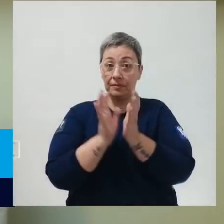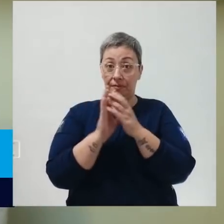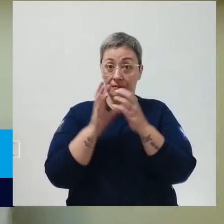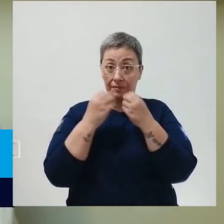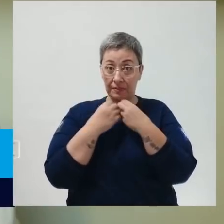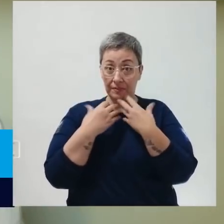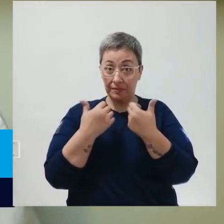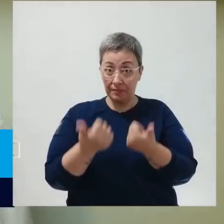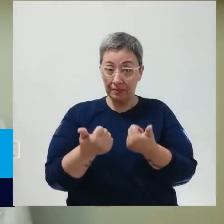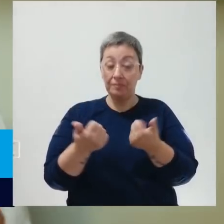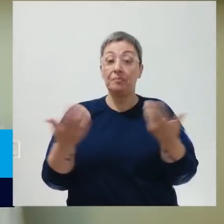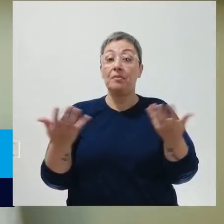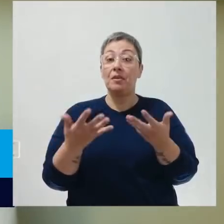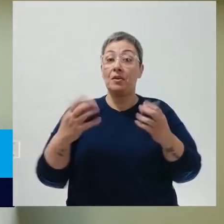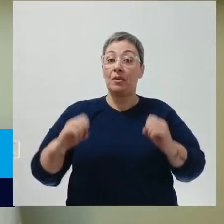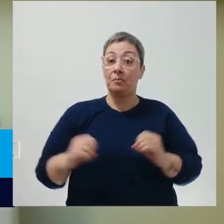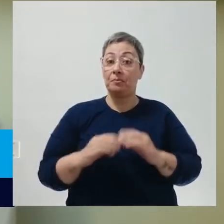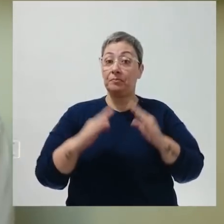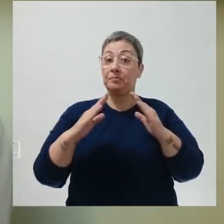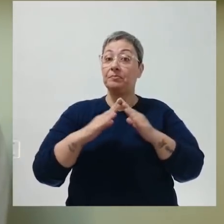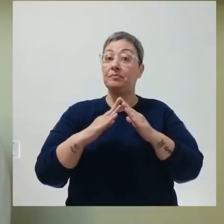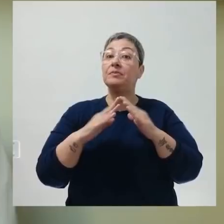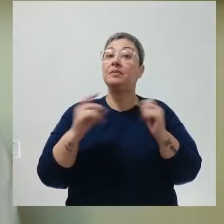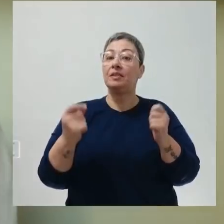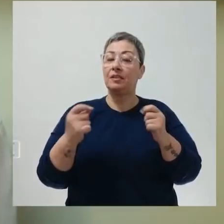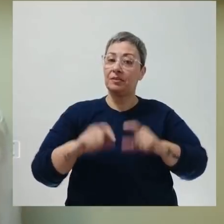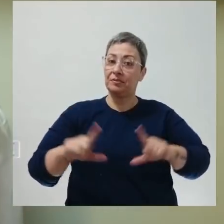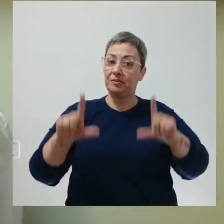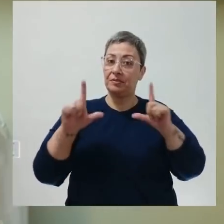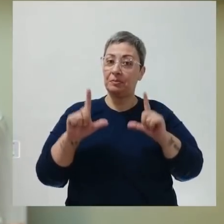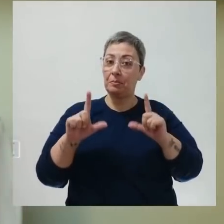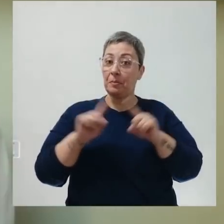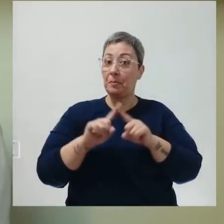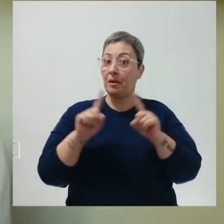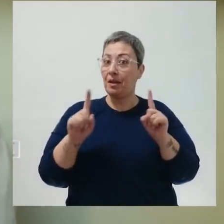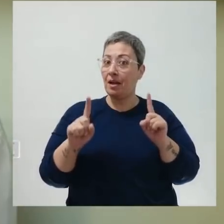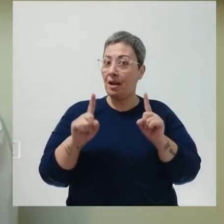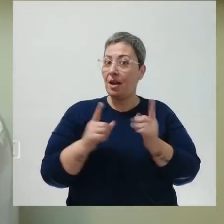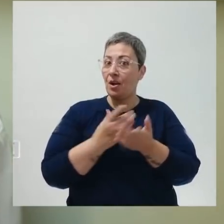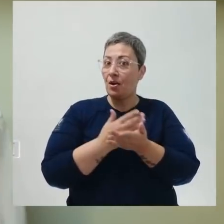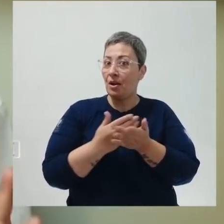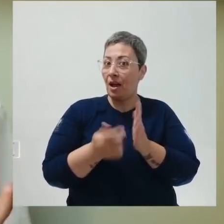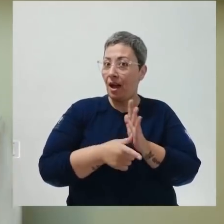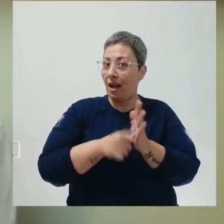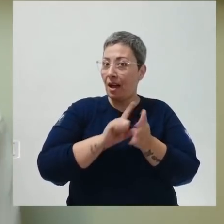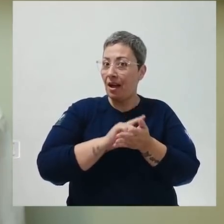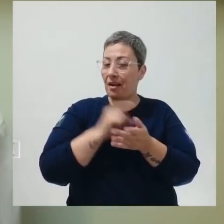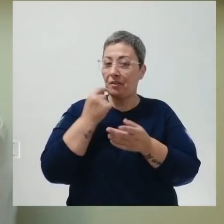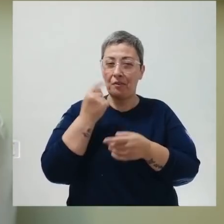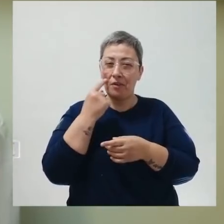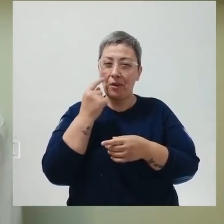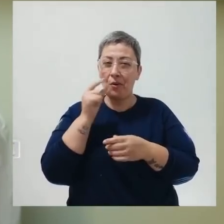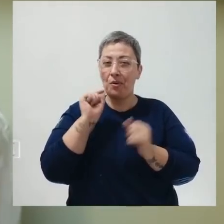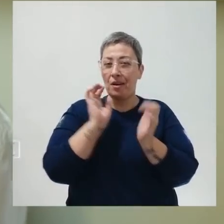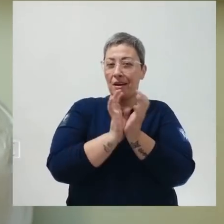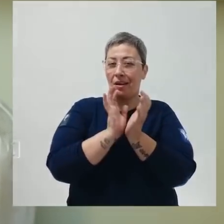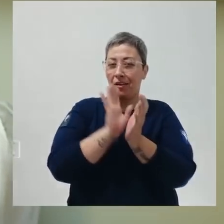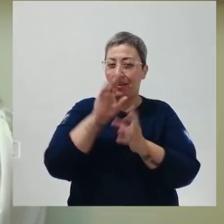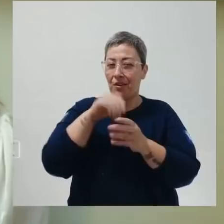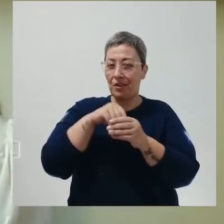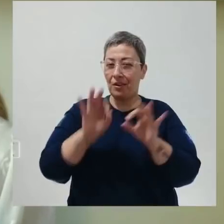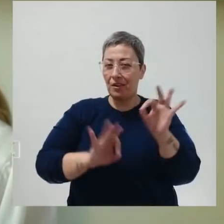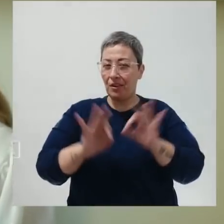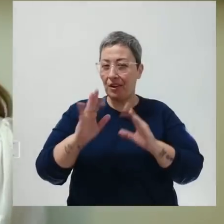como vocês estão? O programa Saberes em Casa está no ar. Mas antes de começar, solta aí o que essa turminha